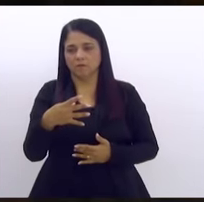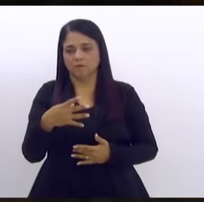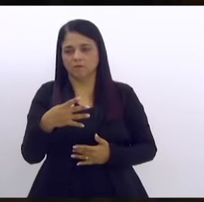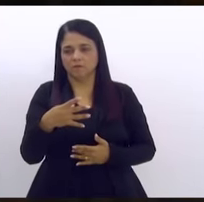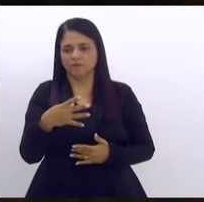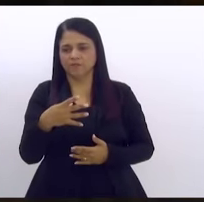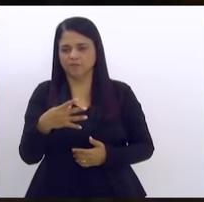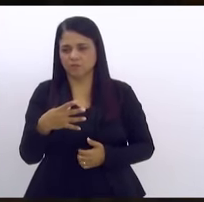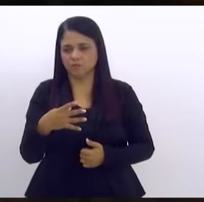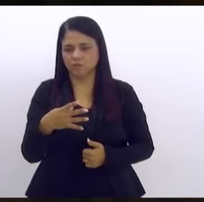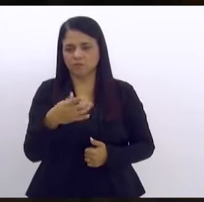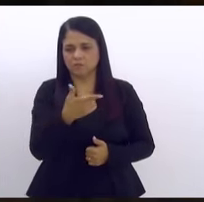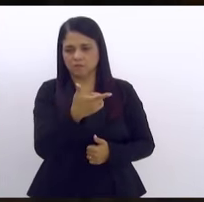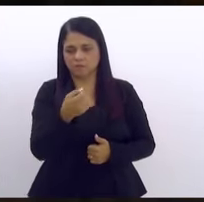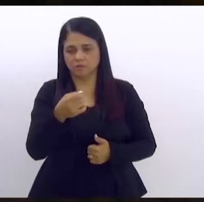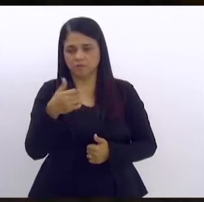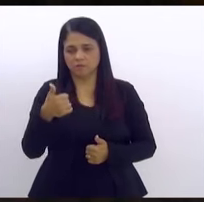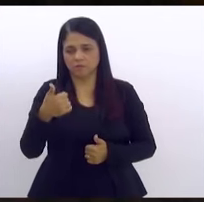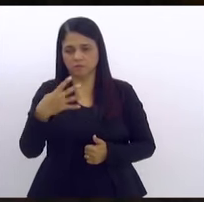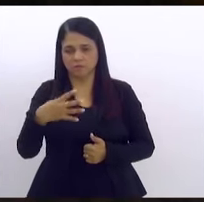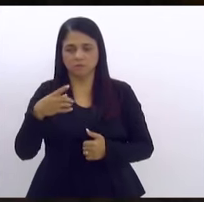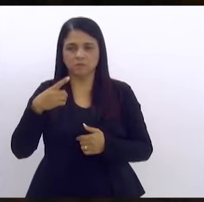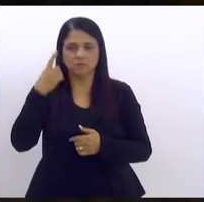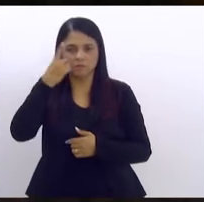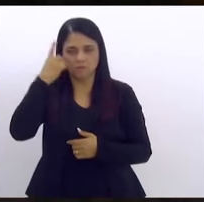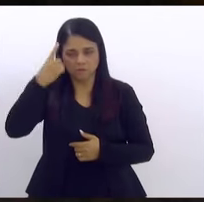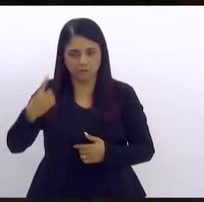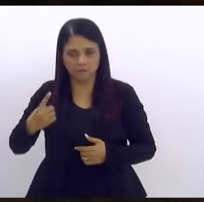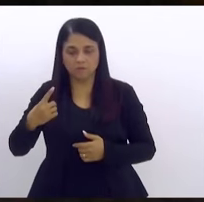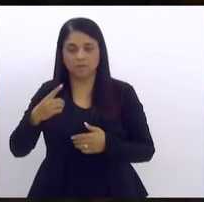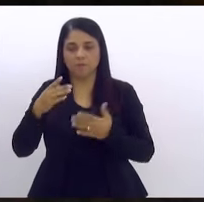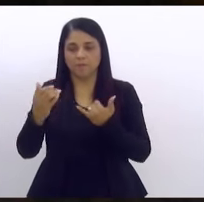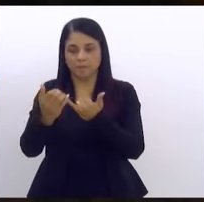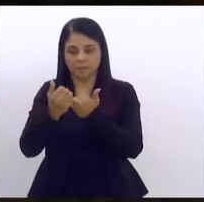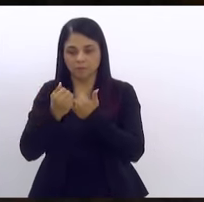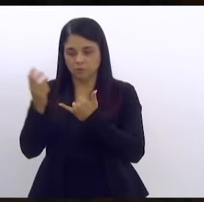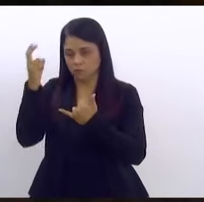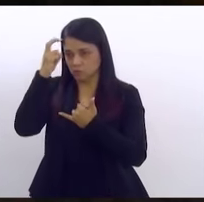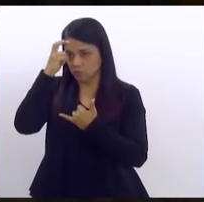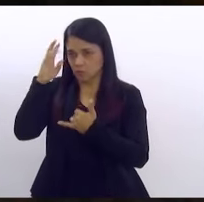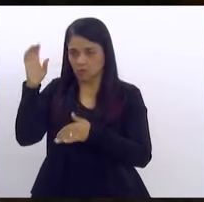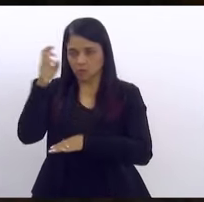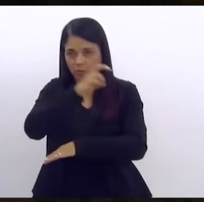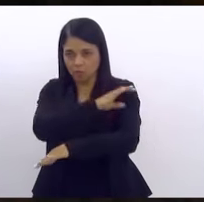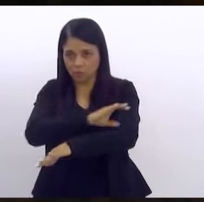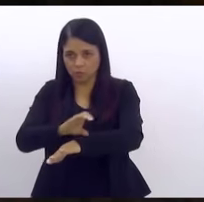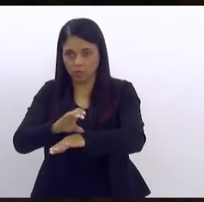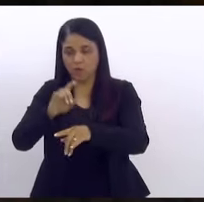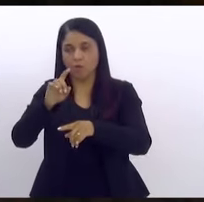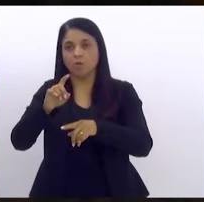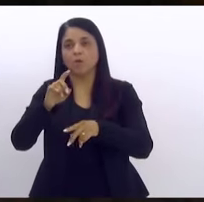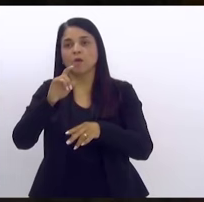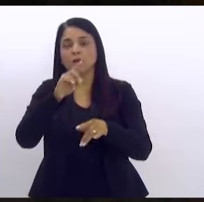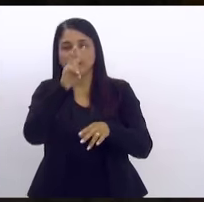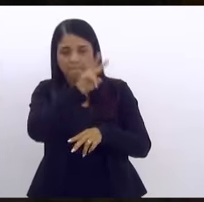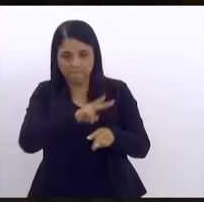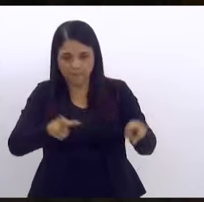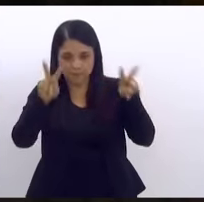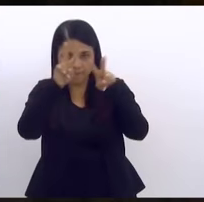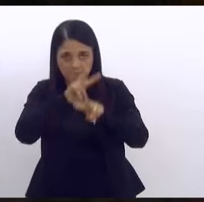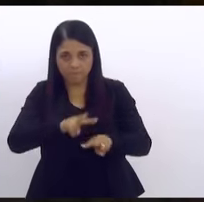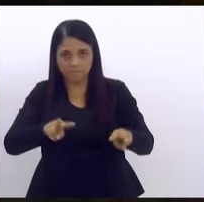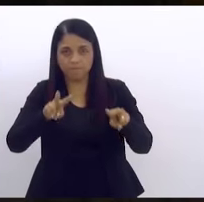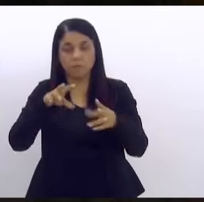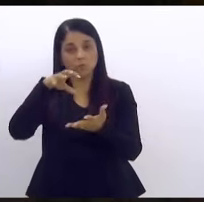2014/2023, de autoria da deputada Dani Balbi, que declara como patrimônio histórico e cultural e imaterial do Estado do Rio de Janeiro